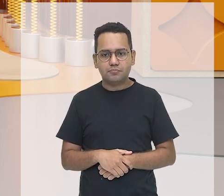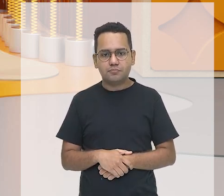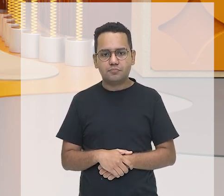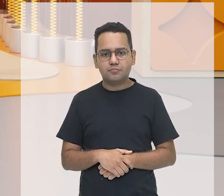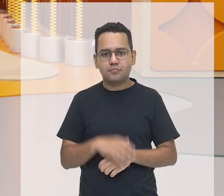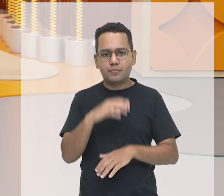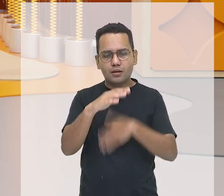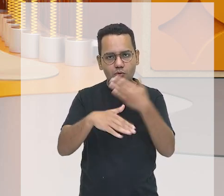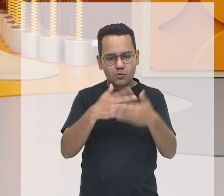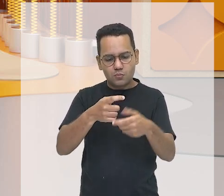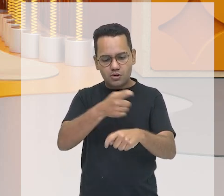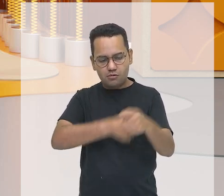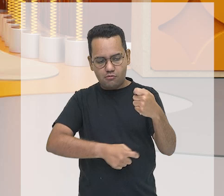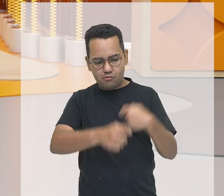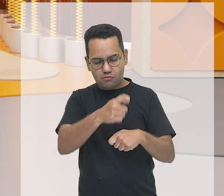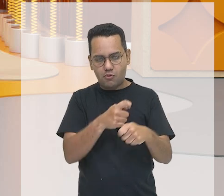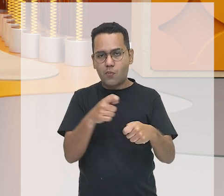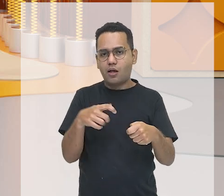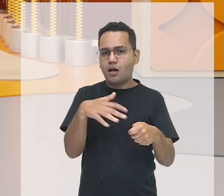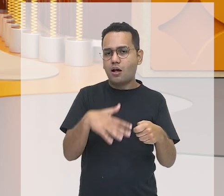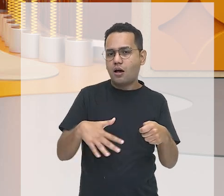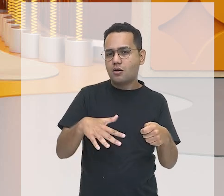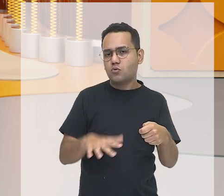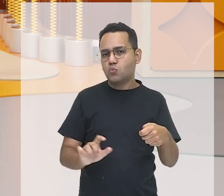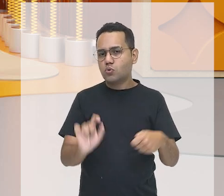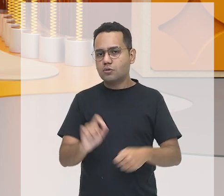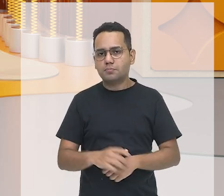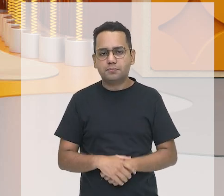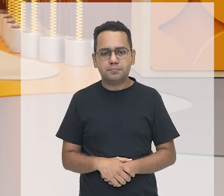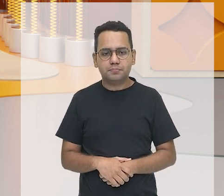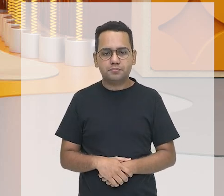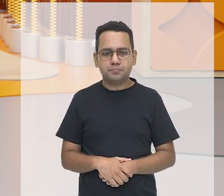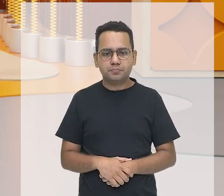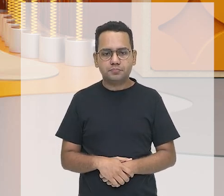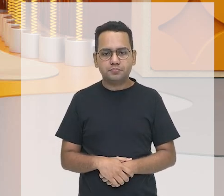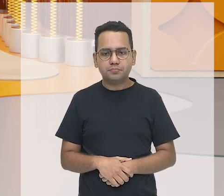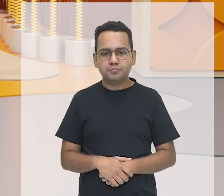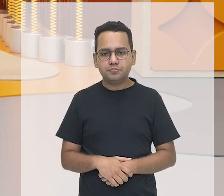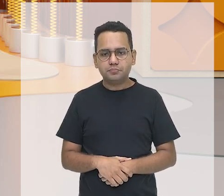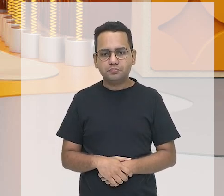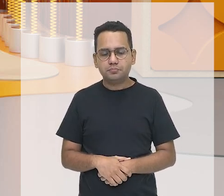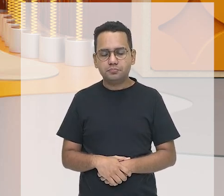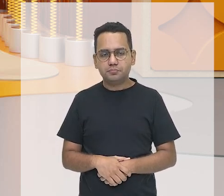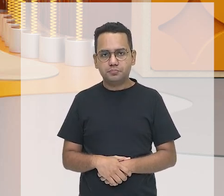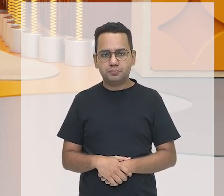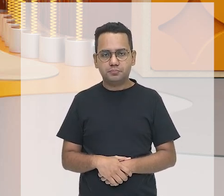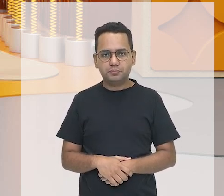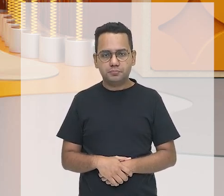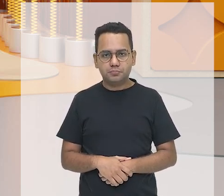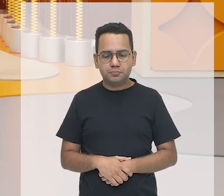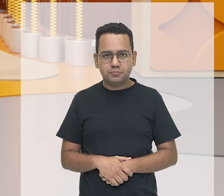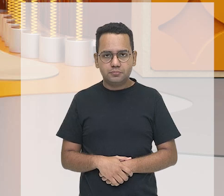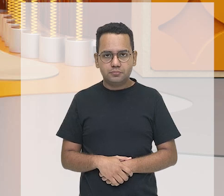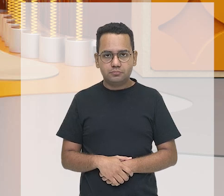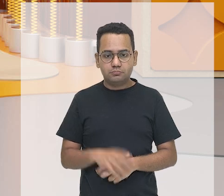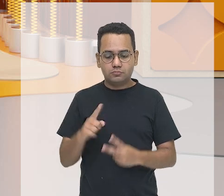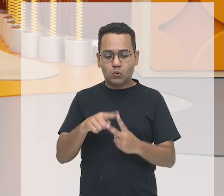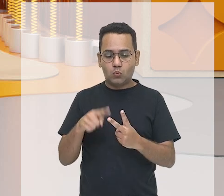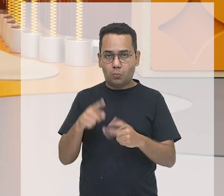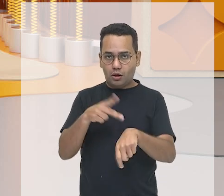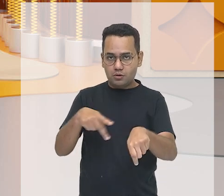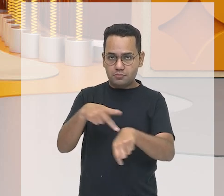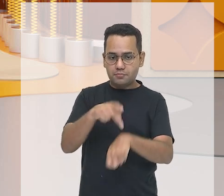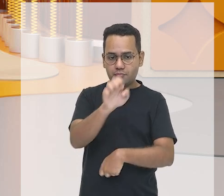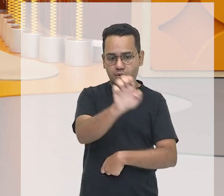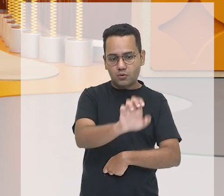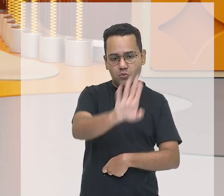da economia, né? Envolvendo todo o desenvolvimento econômico dos países, e um deles, principalmente, aí, os países